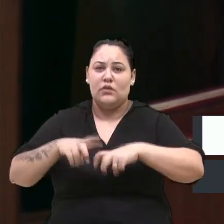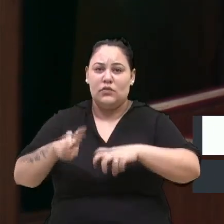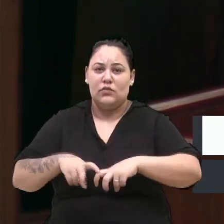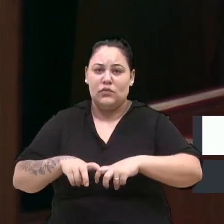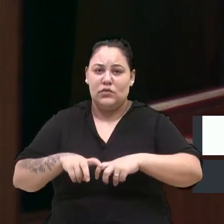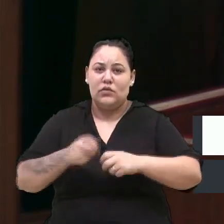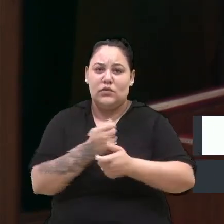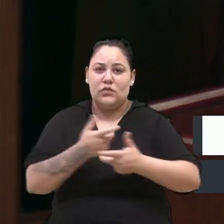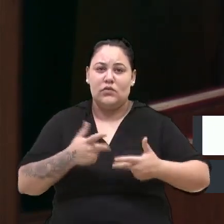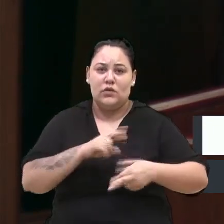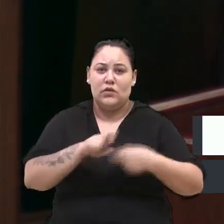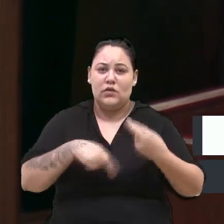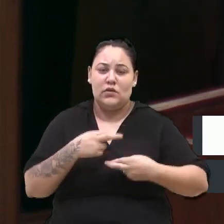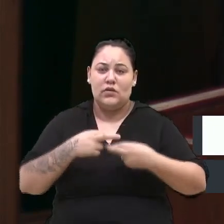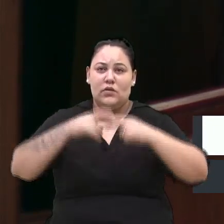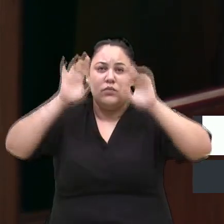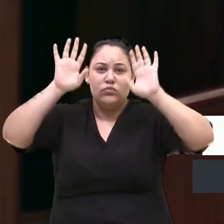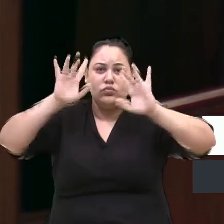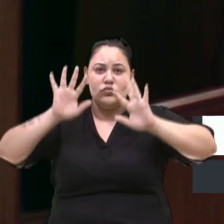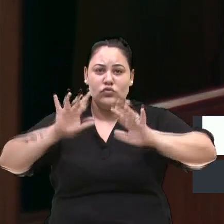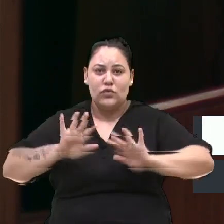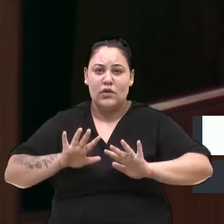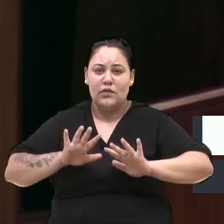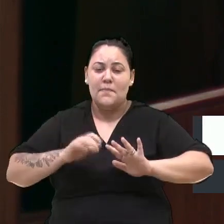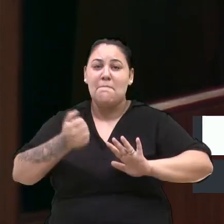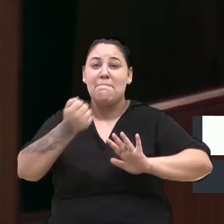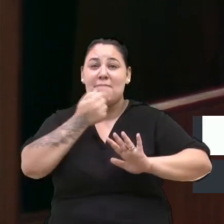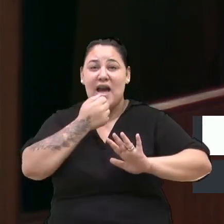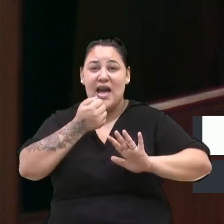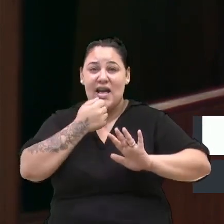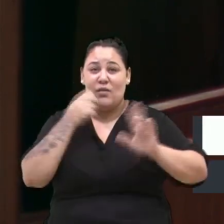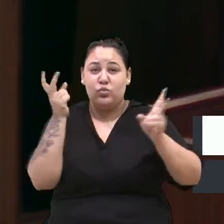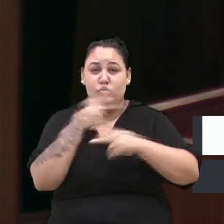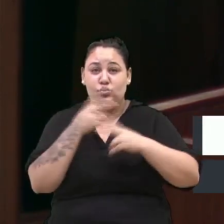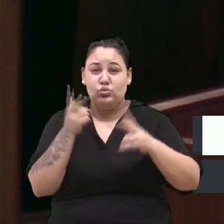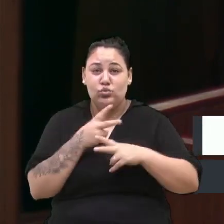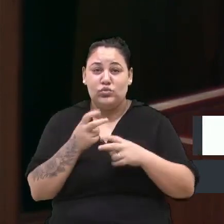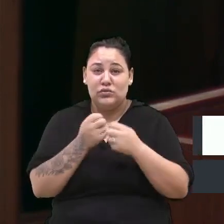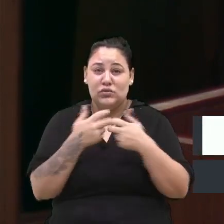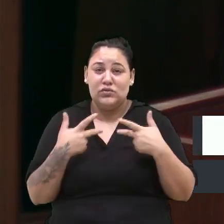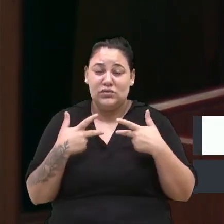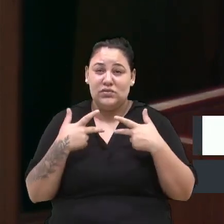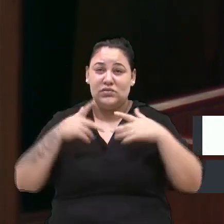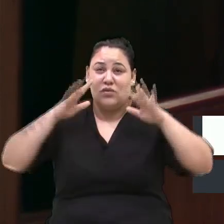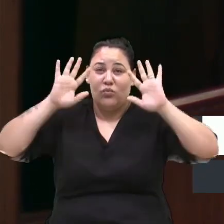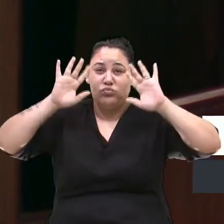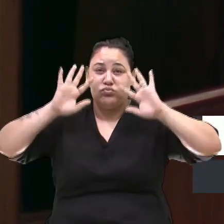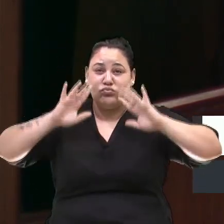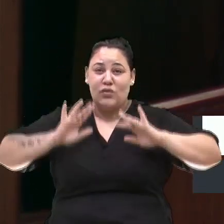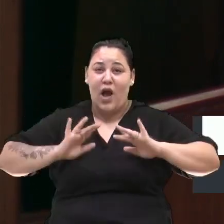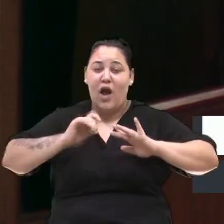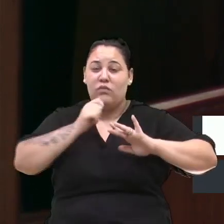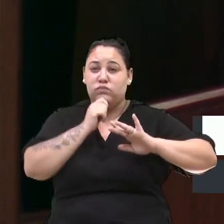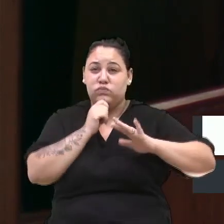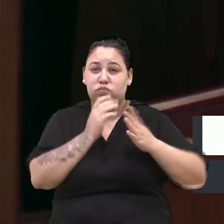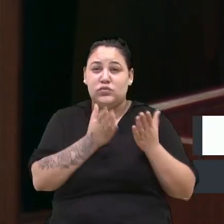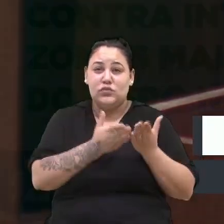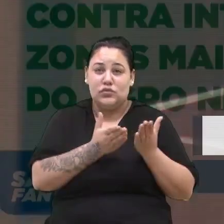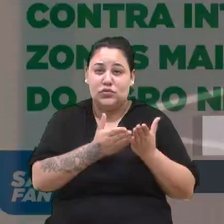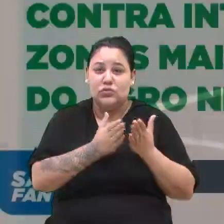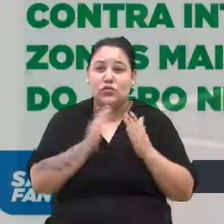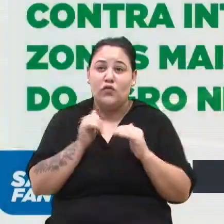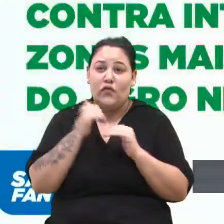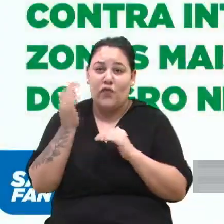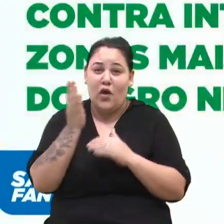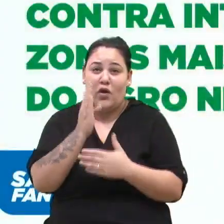questão da geada, na questão do granizo. E da geada ainda estamos em estudos fora do Brasil